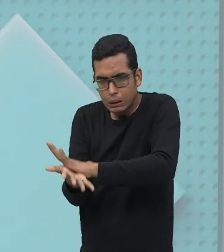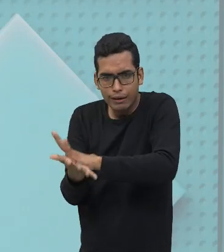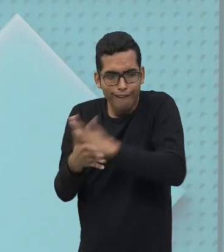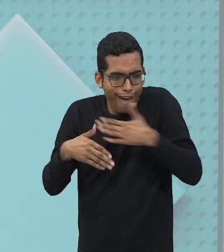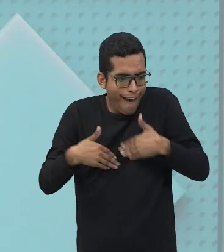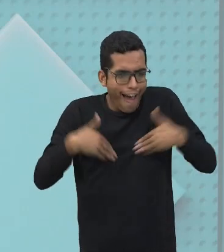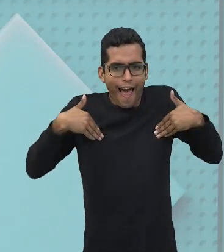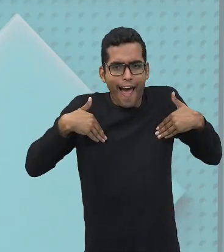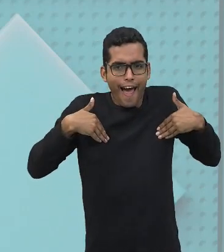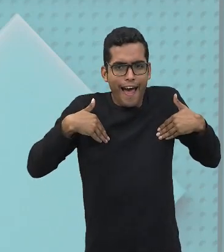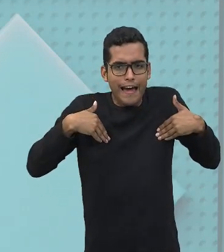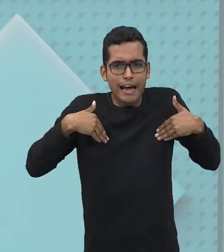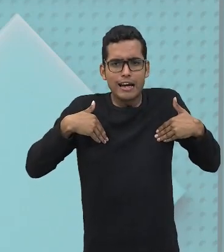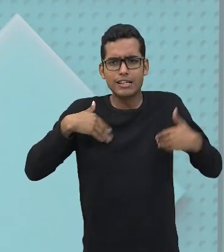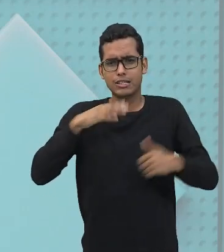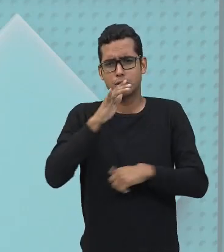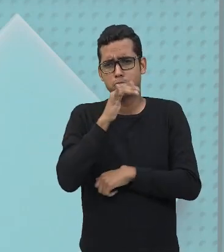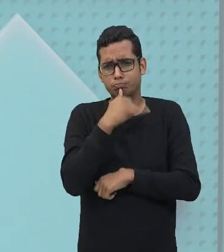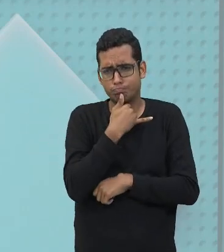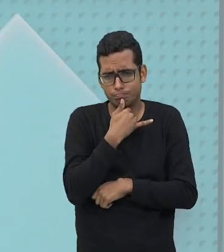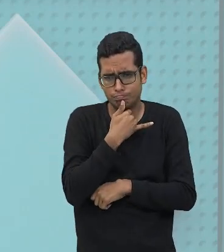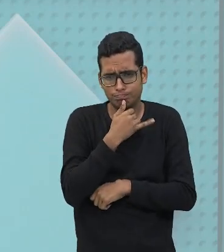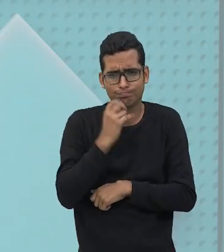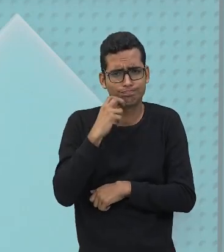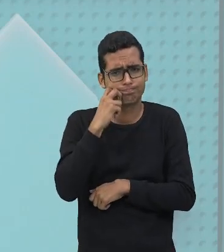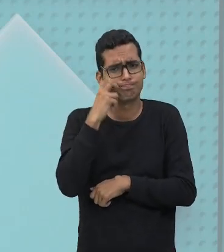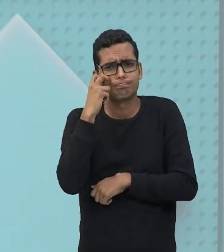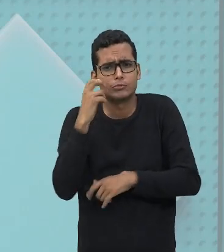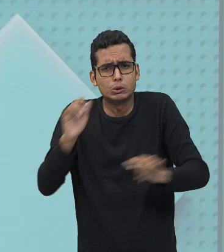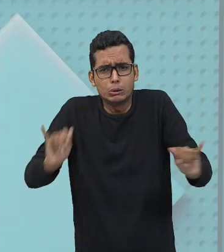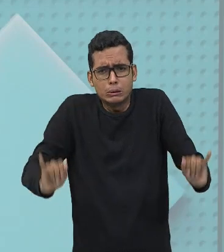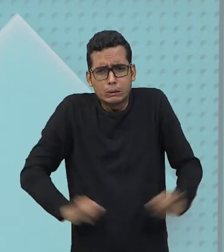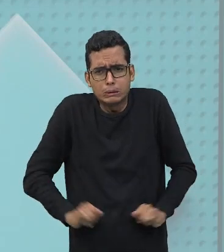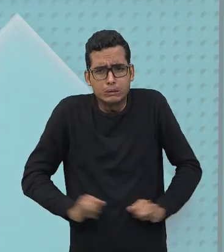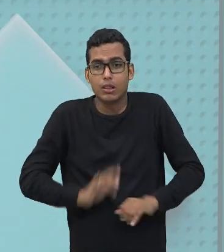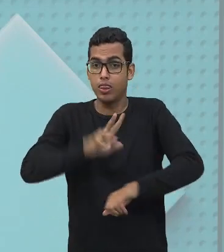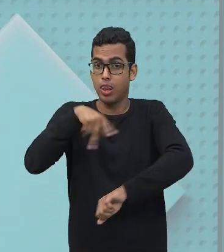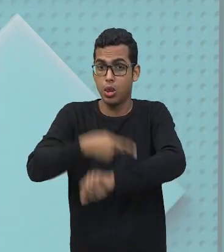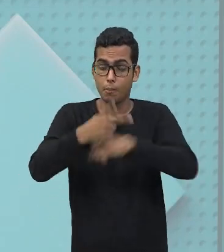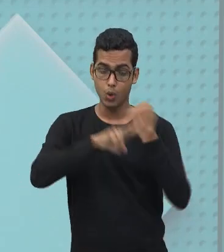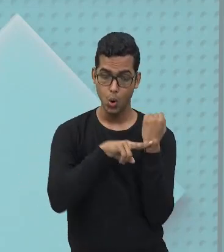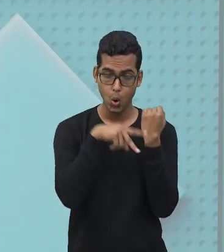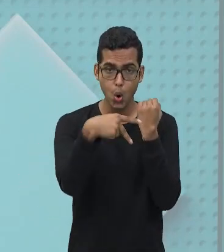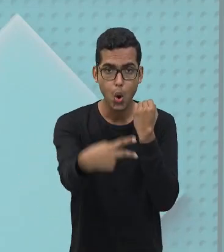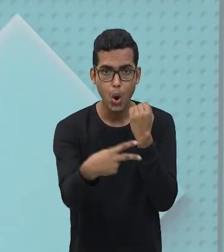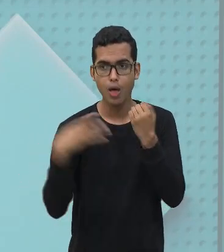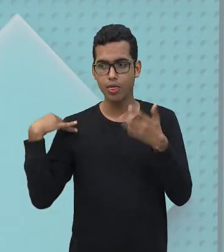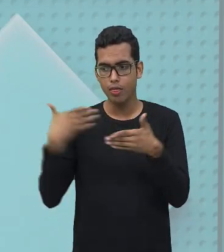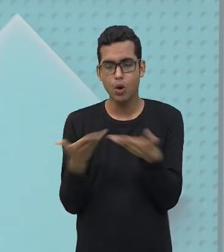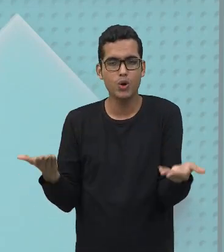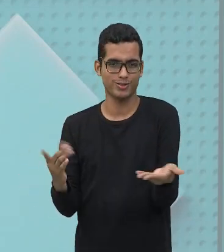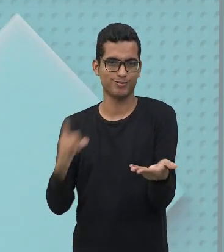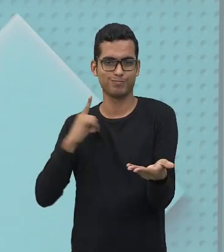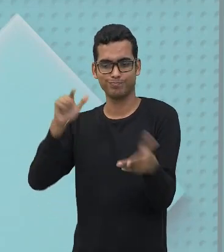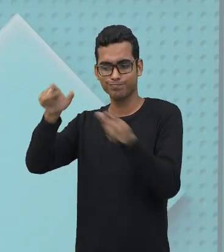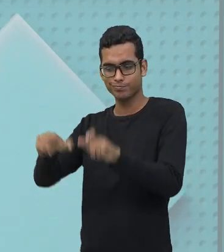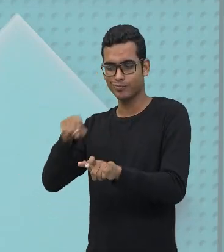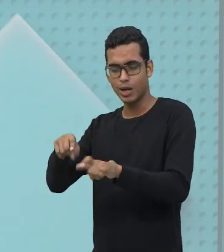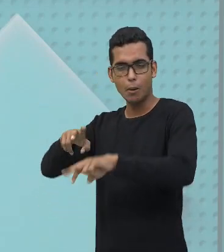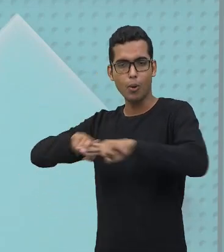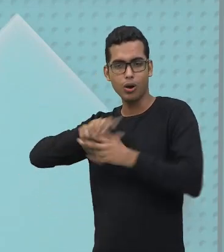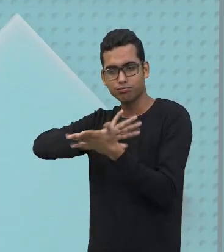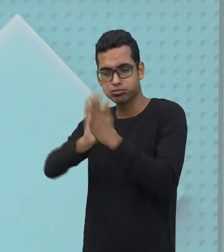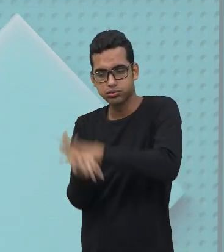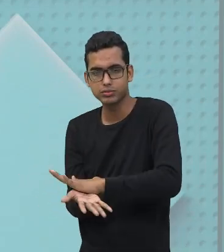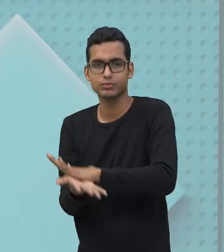à vergonha, à dor e às consequências que se vive até hoje naquele lugar por